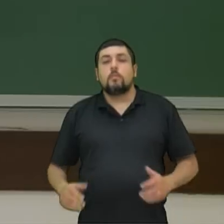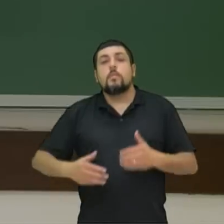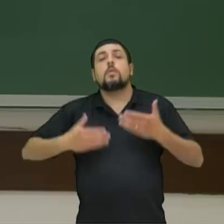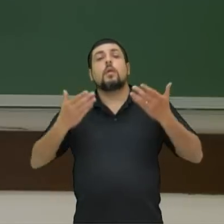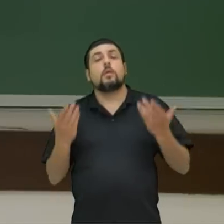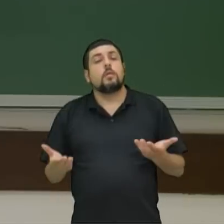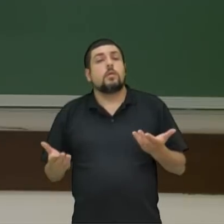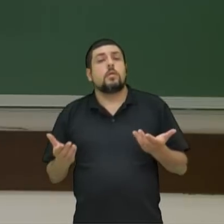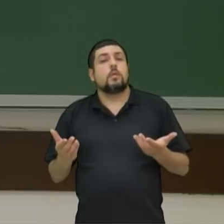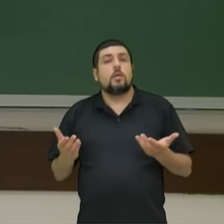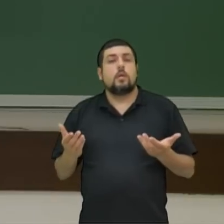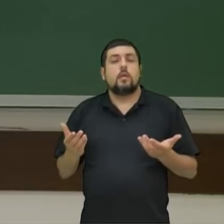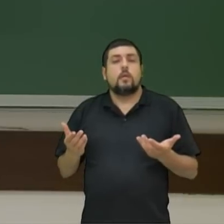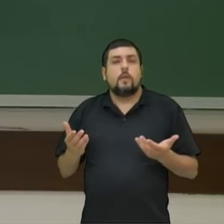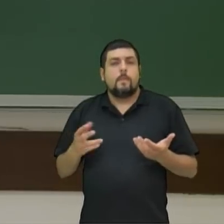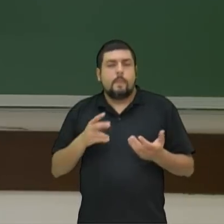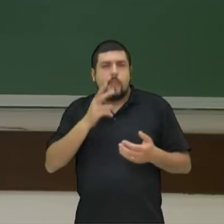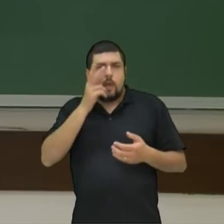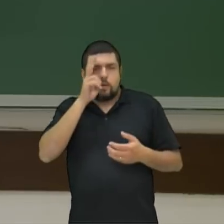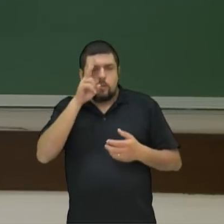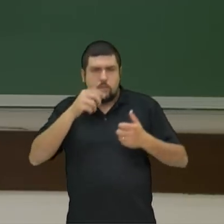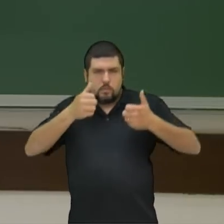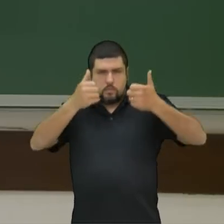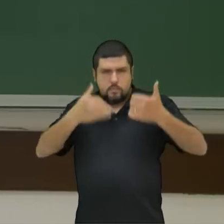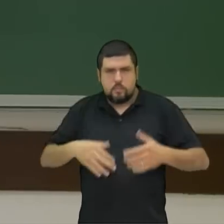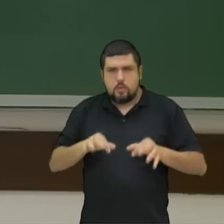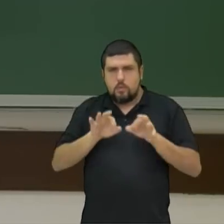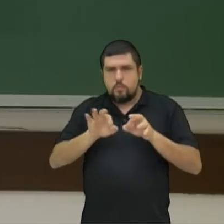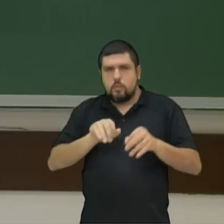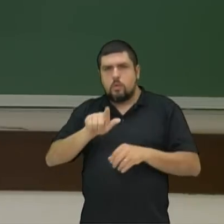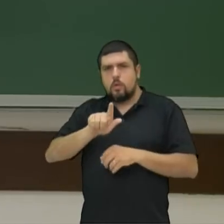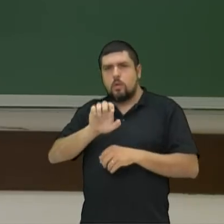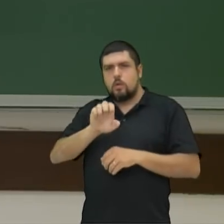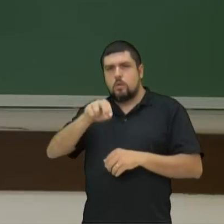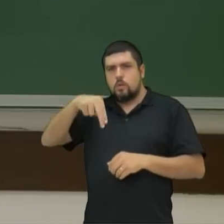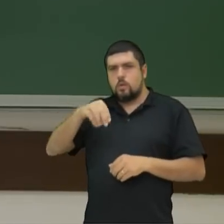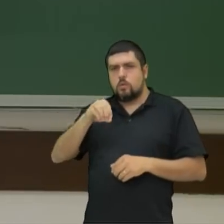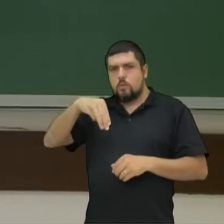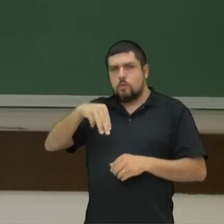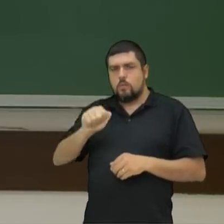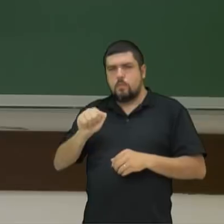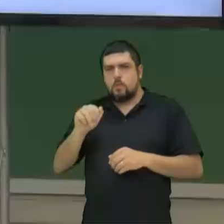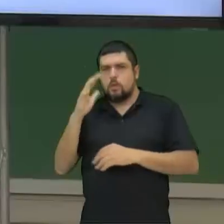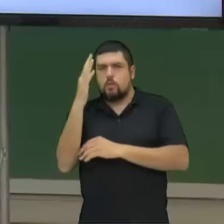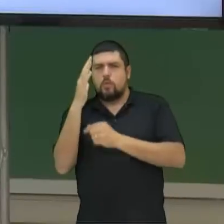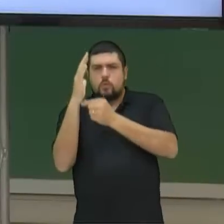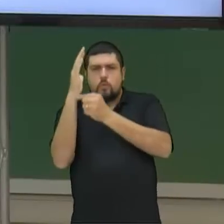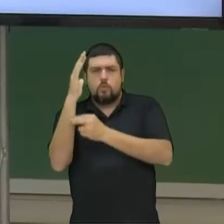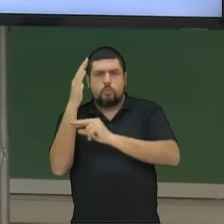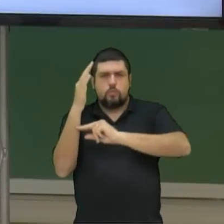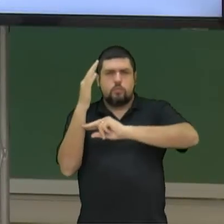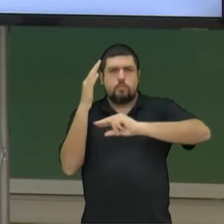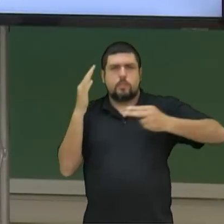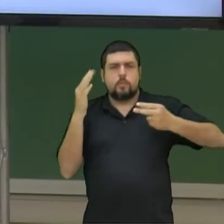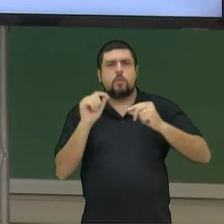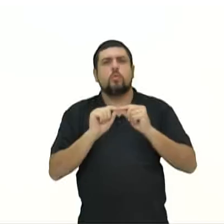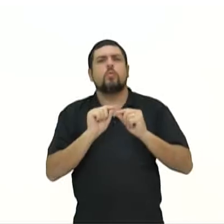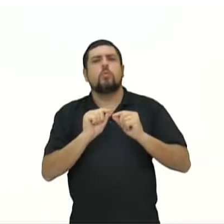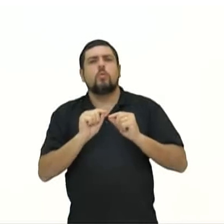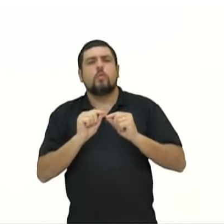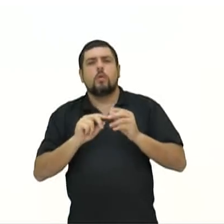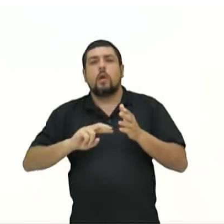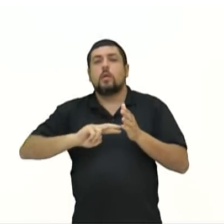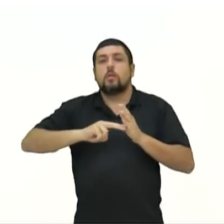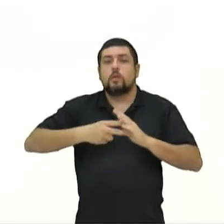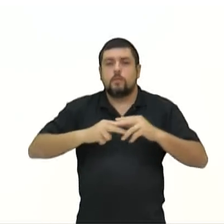aí, gente? Quando a gente falou de projeto Genoma, a gente está falando de genes. Se a gente descobre os genes, a gente descobriu o quê? A